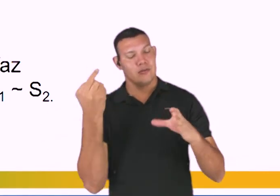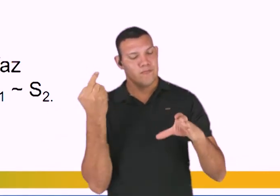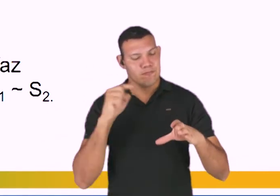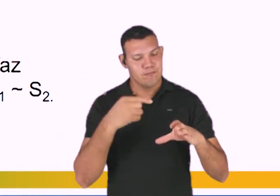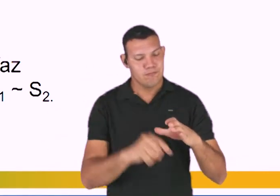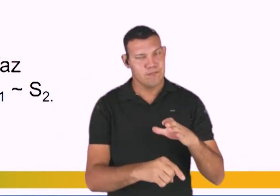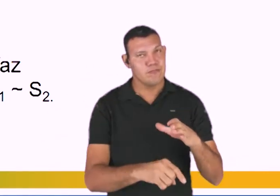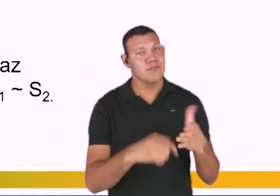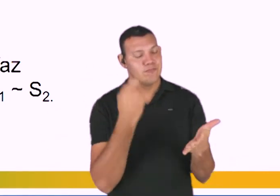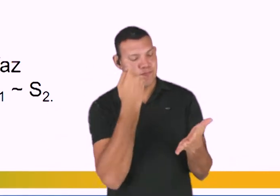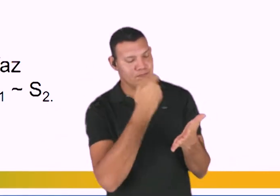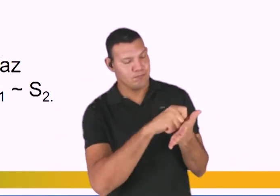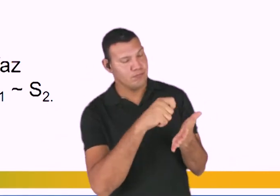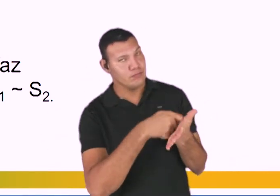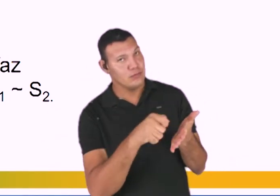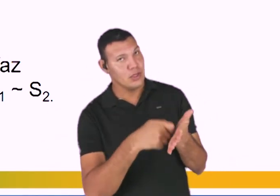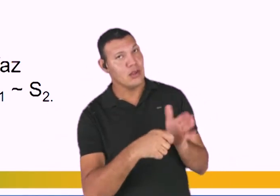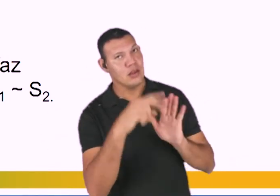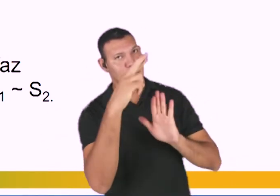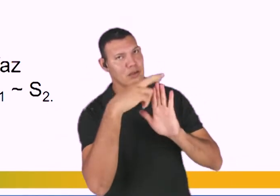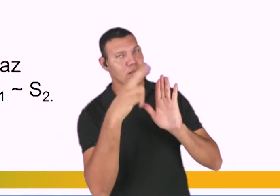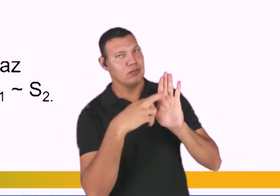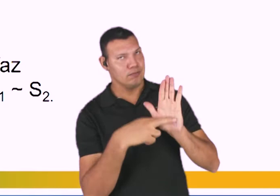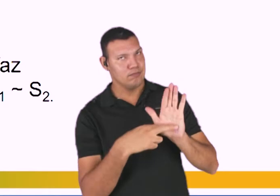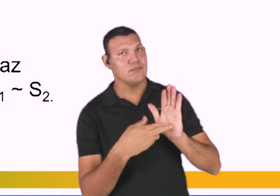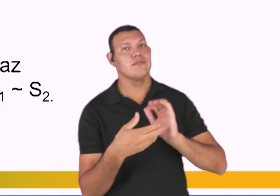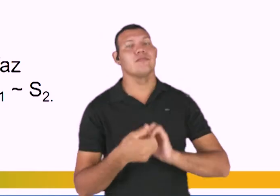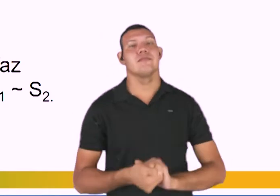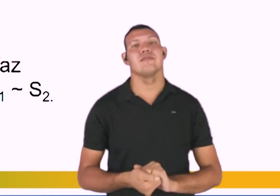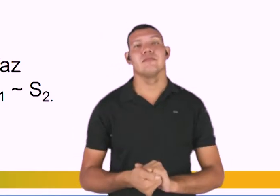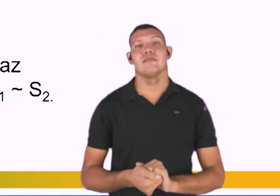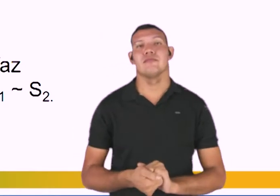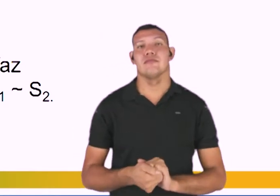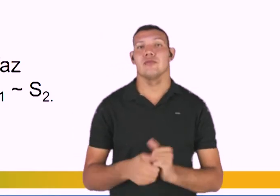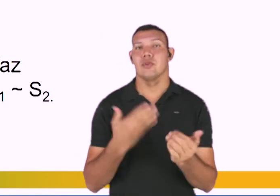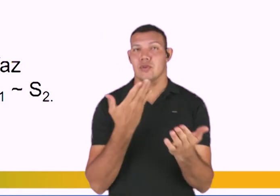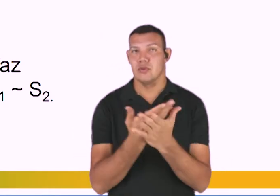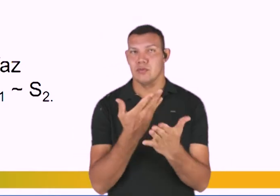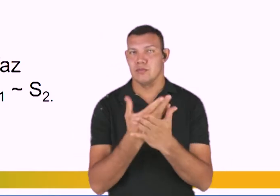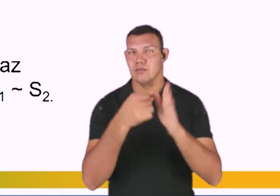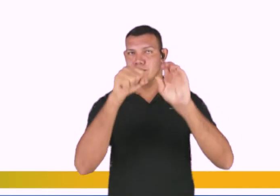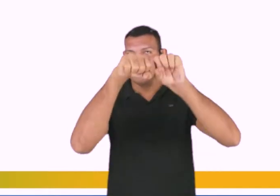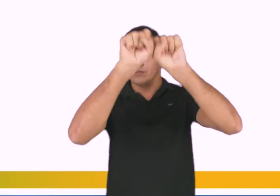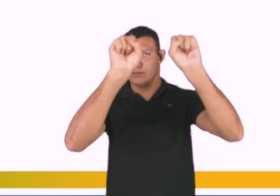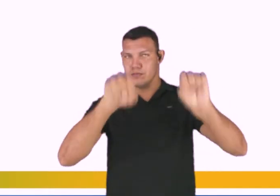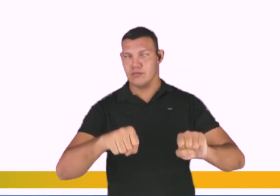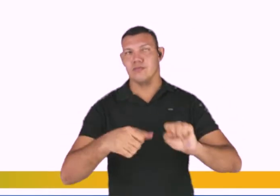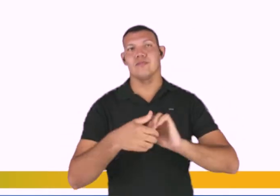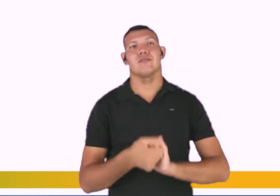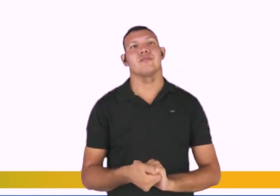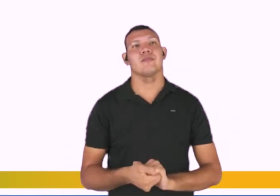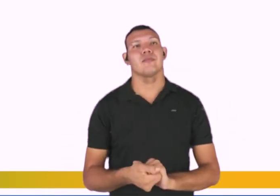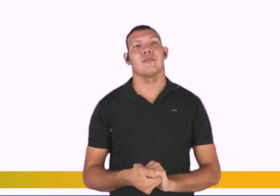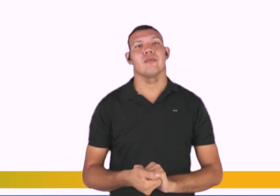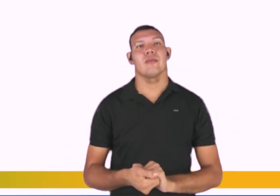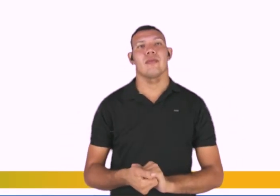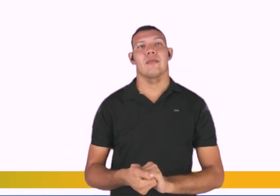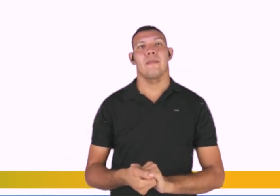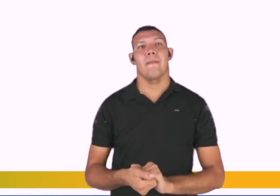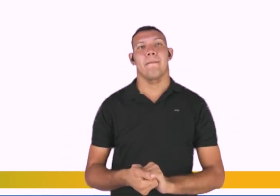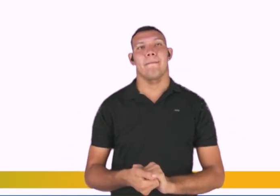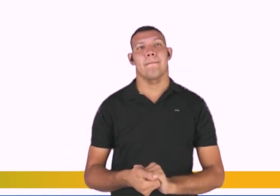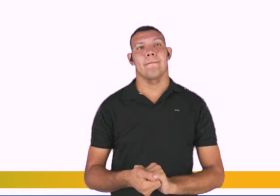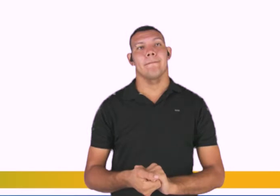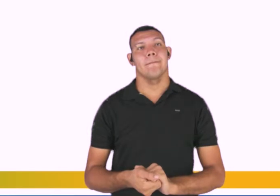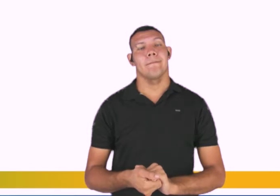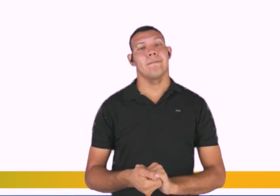anotem essas três propriedades que elas são fundamentais para o estudo de sistema. Então acompanhe comigo. A